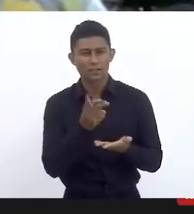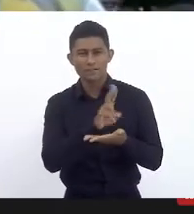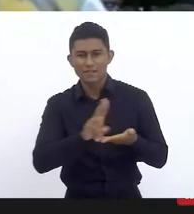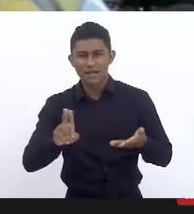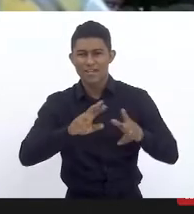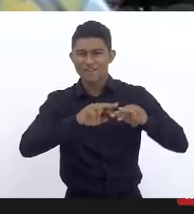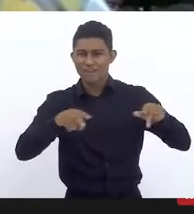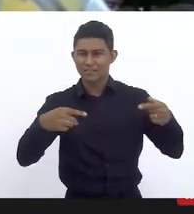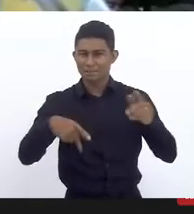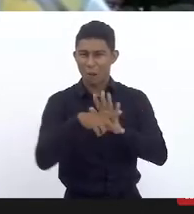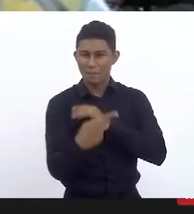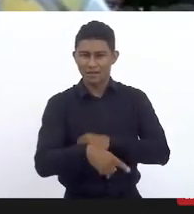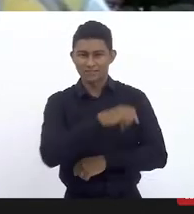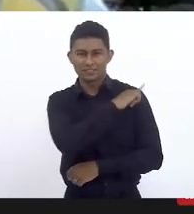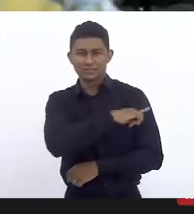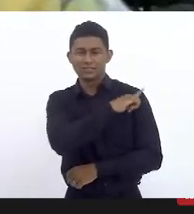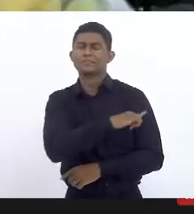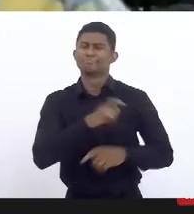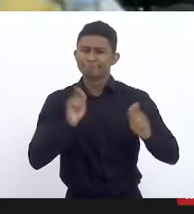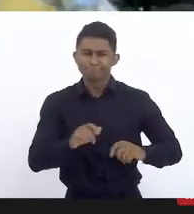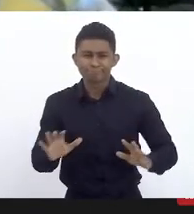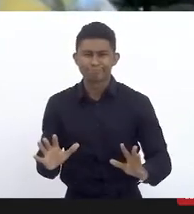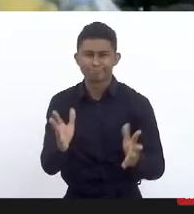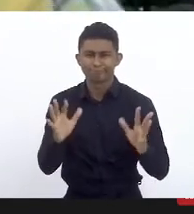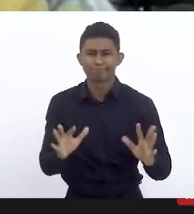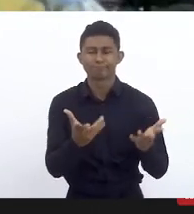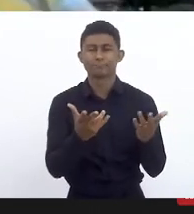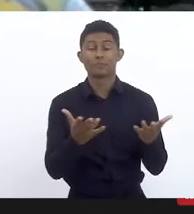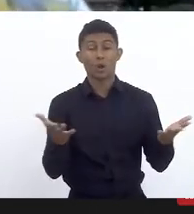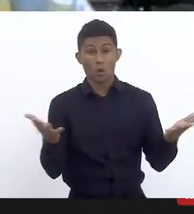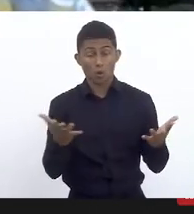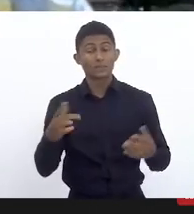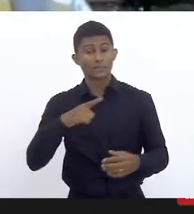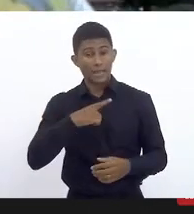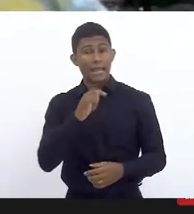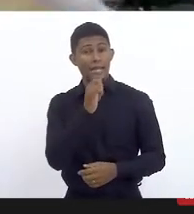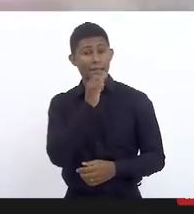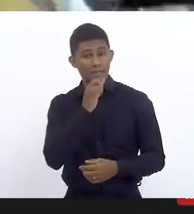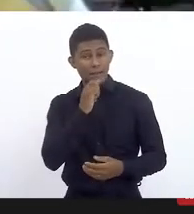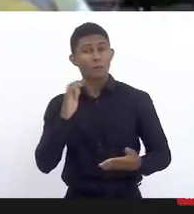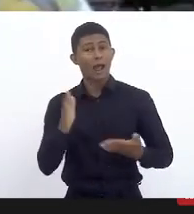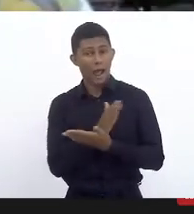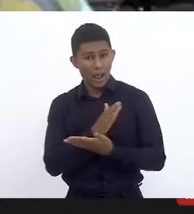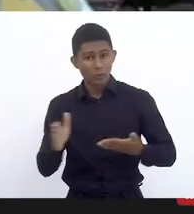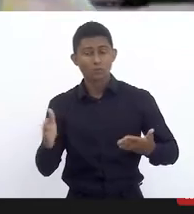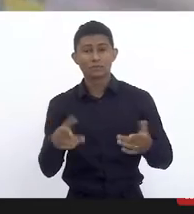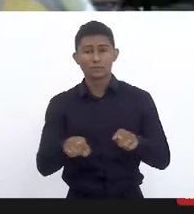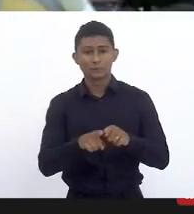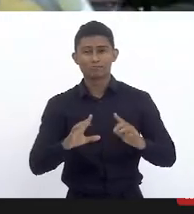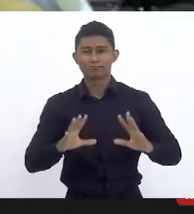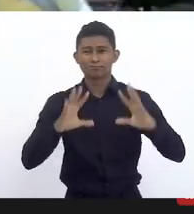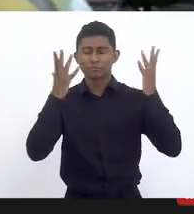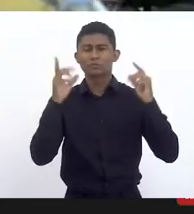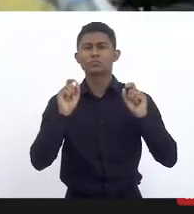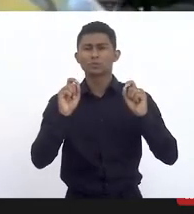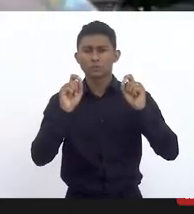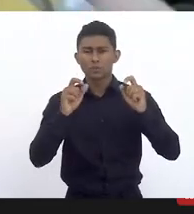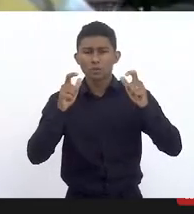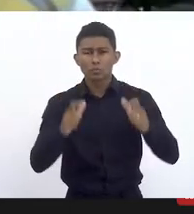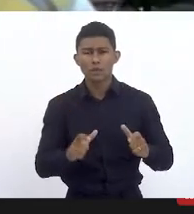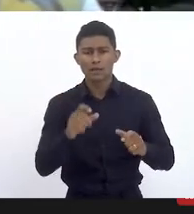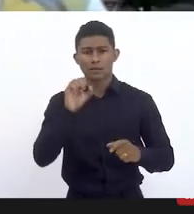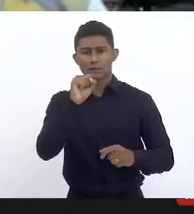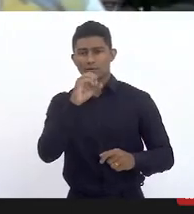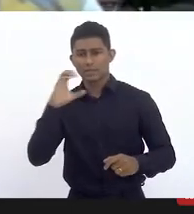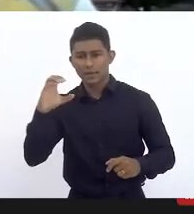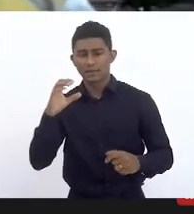Janeiro. Então, hoje nós temos exemplos impressionantes no Polo de Santa Catarina e Florianópolis, no Porto